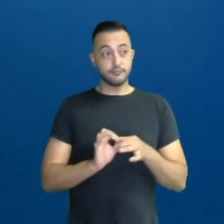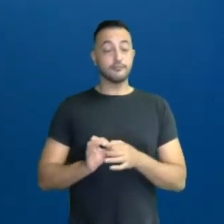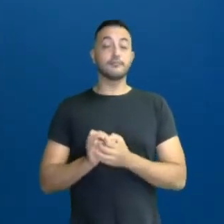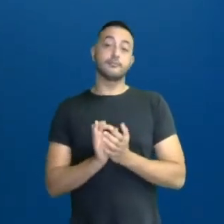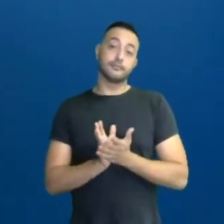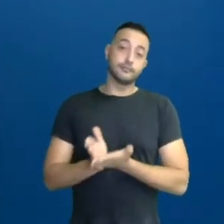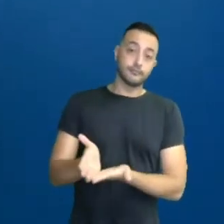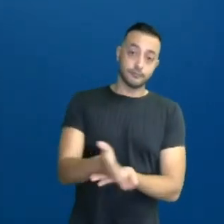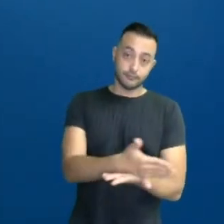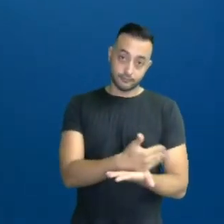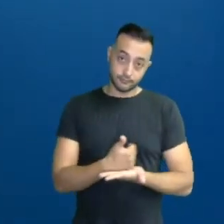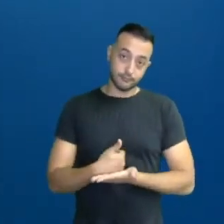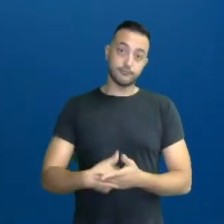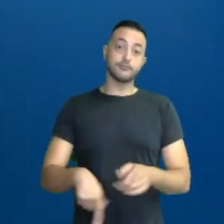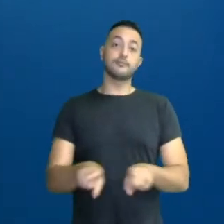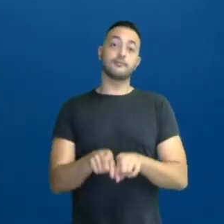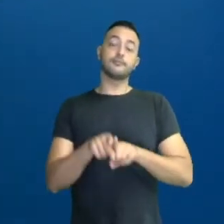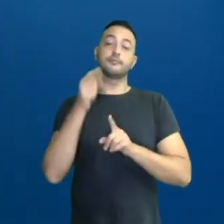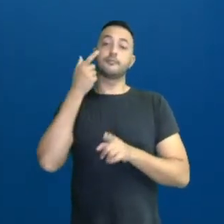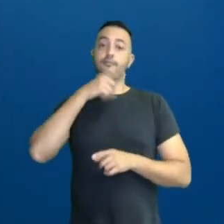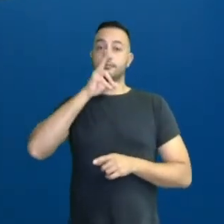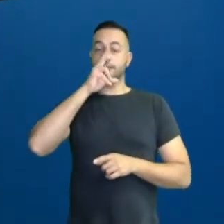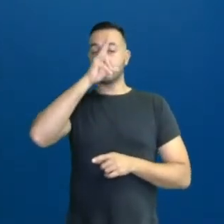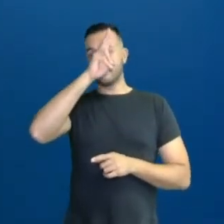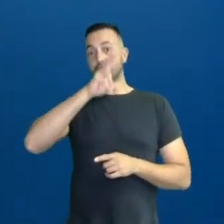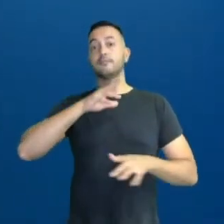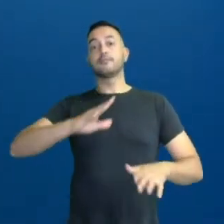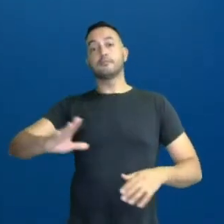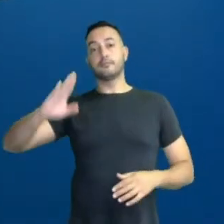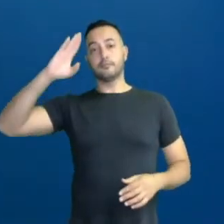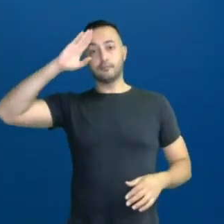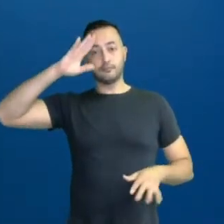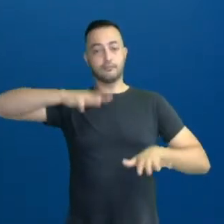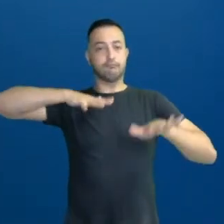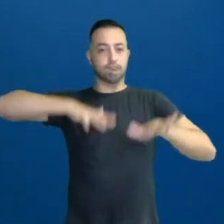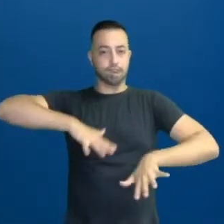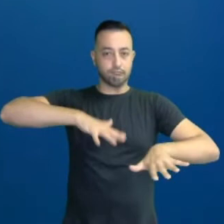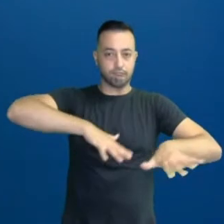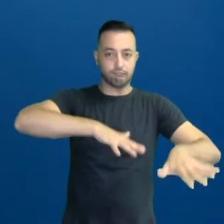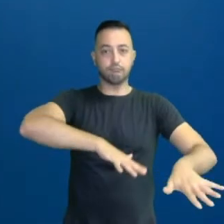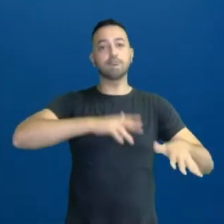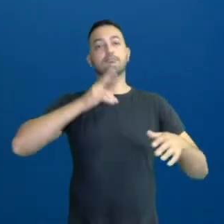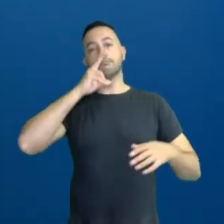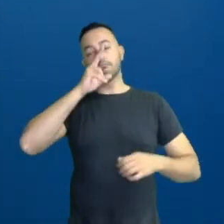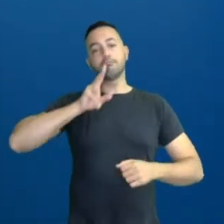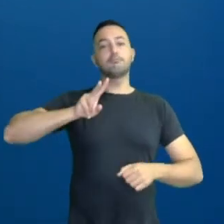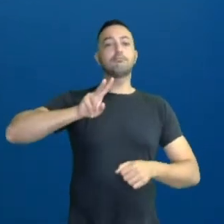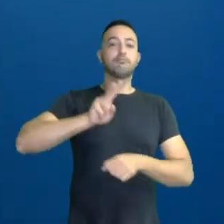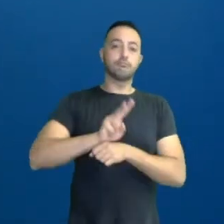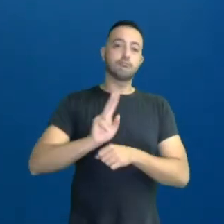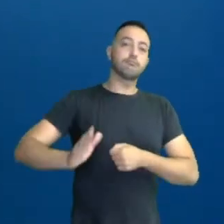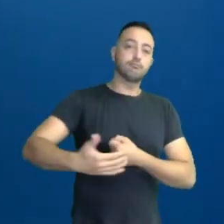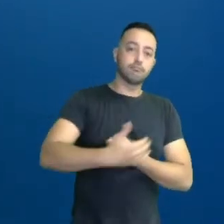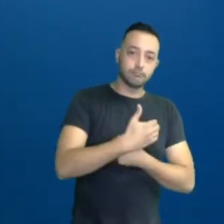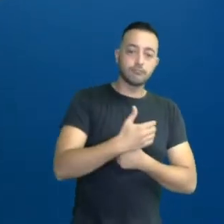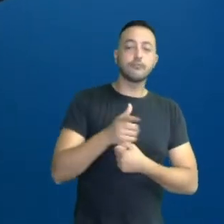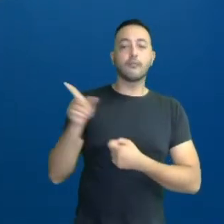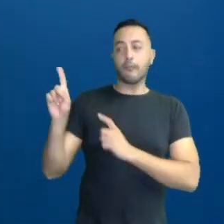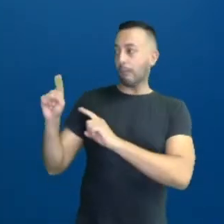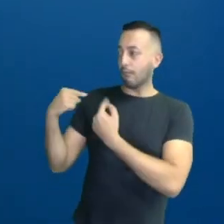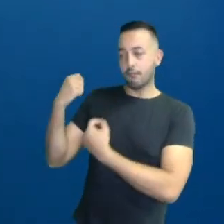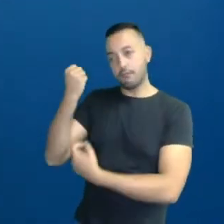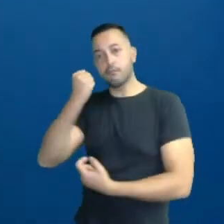arrecadavam fundos e com isso conseguiam fortalecer o exército, as fortalezas, etc. e tal, e conseguiam se defender do